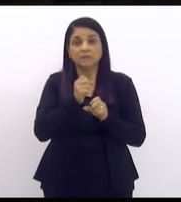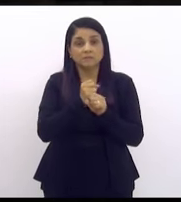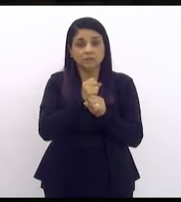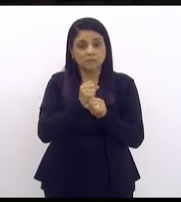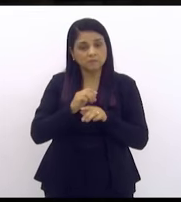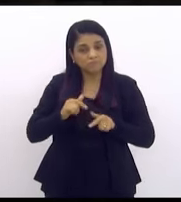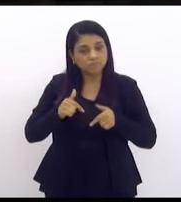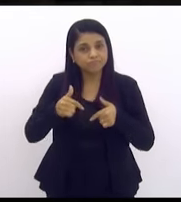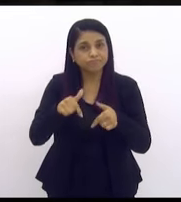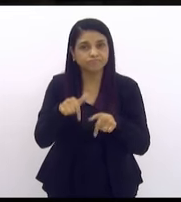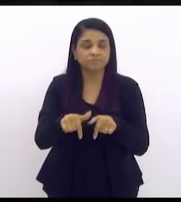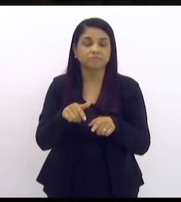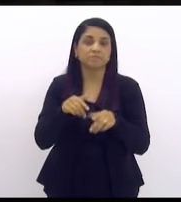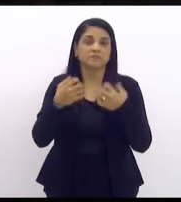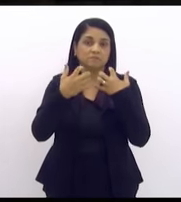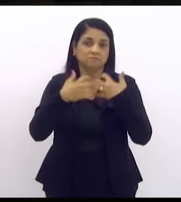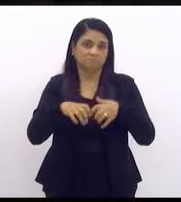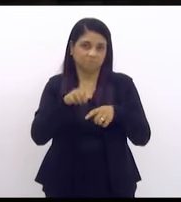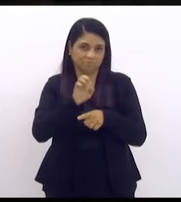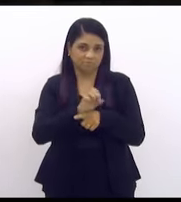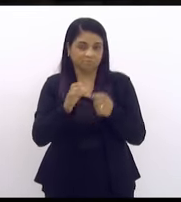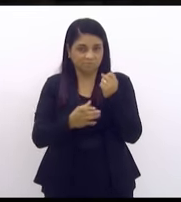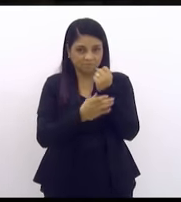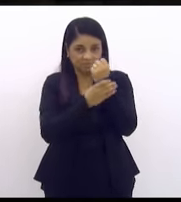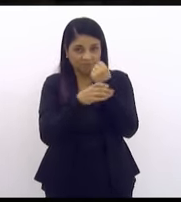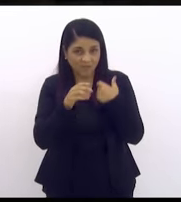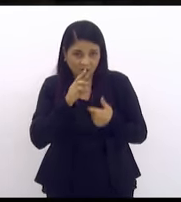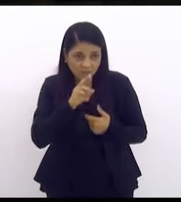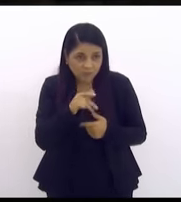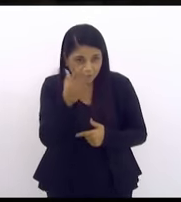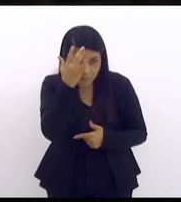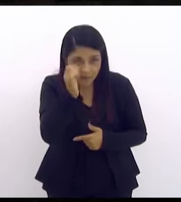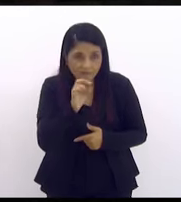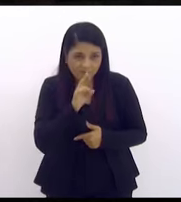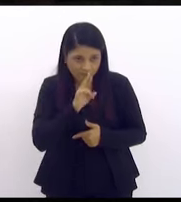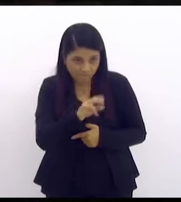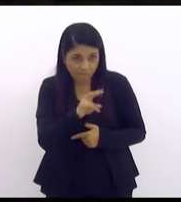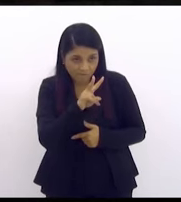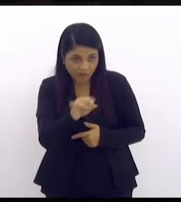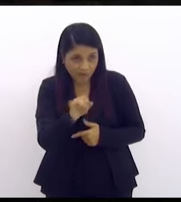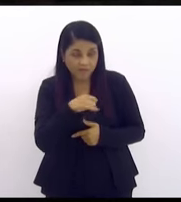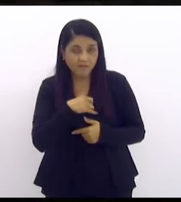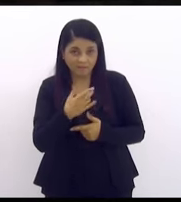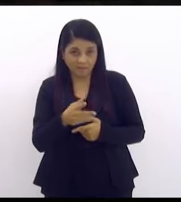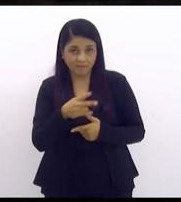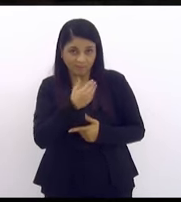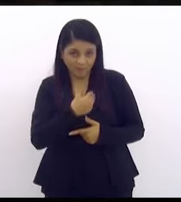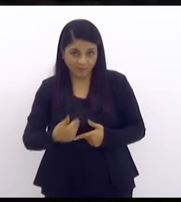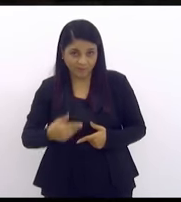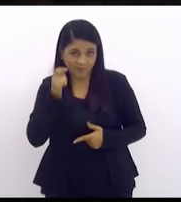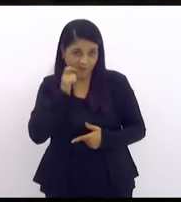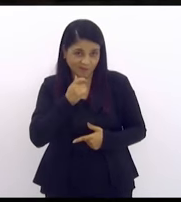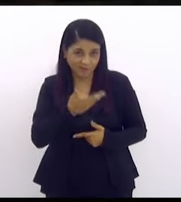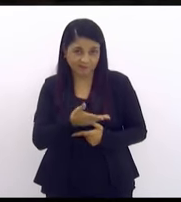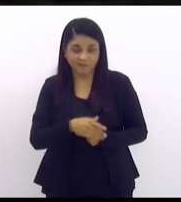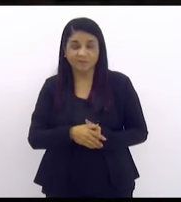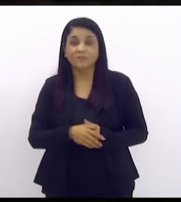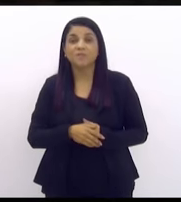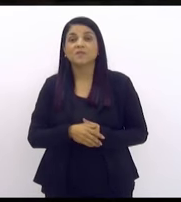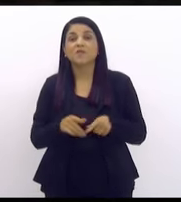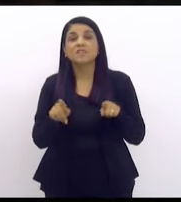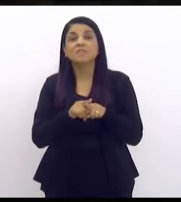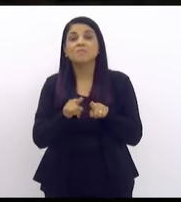um Estado mais seguro. Essa resposta vai dar amanhã, governador? O senhor vai falar sobre isso amanhã? E um dos